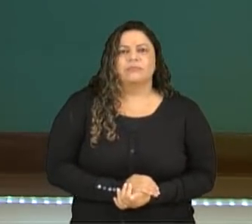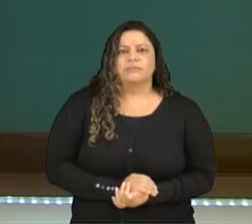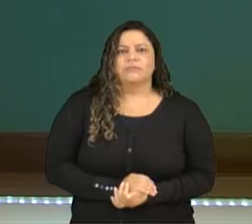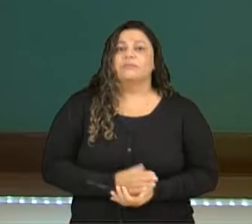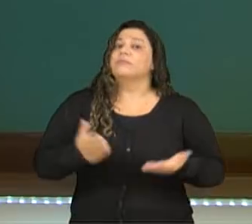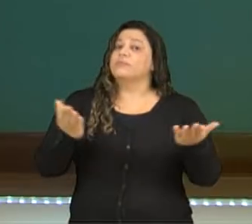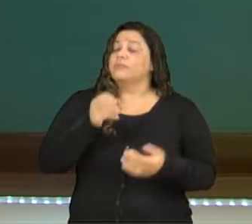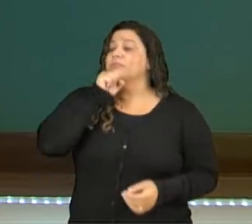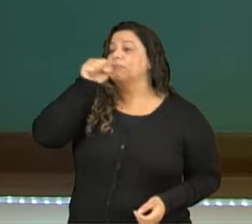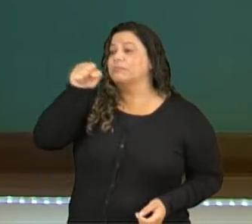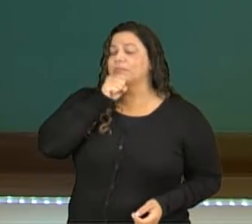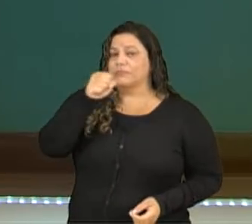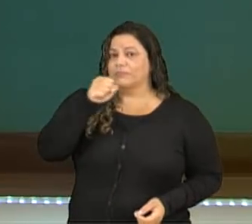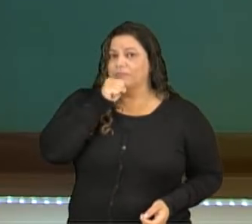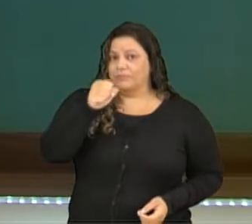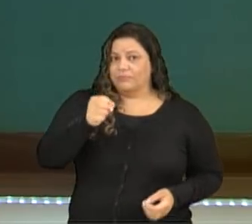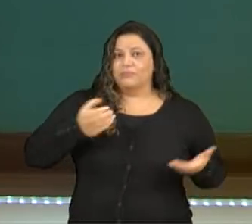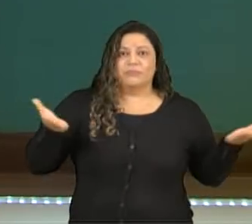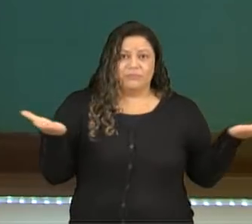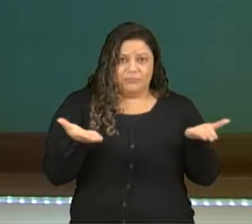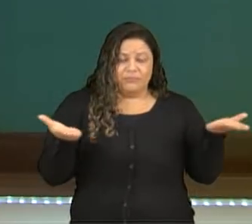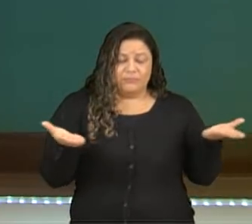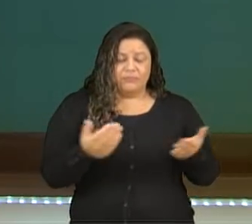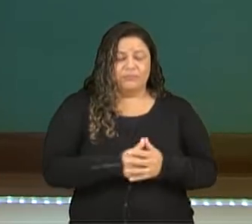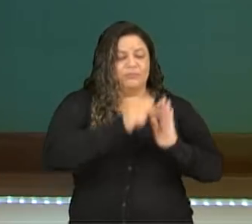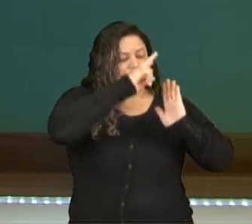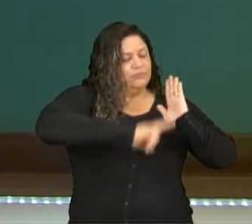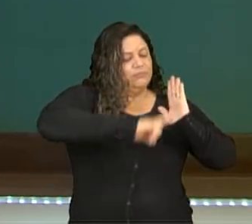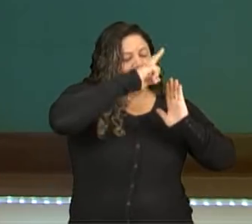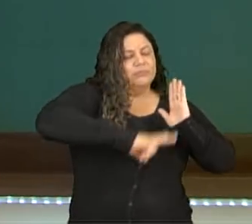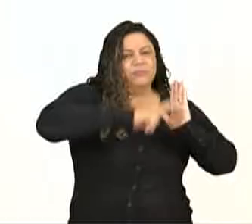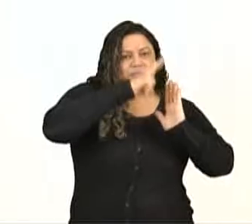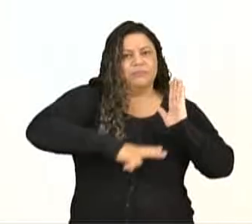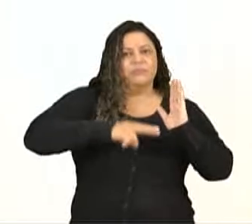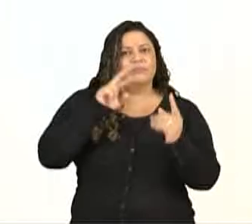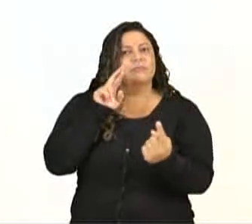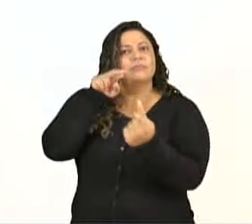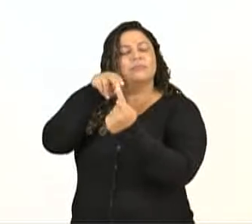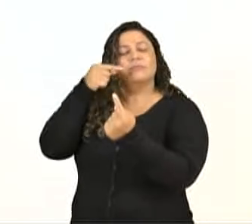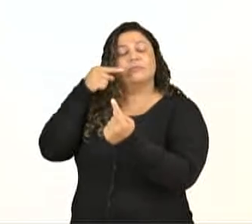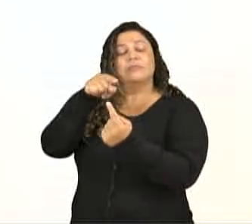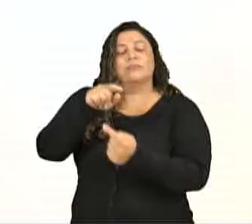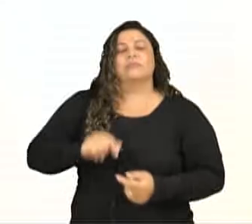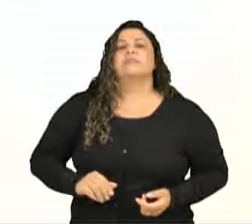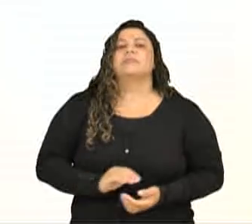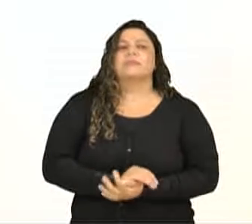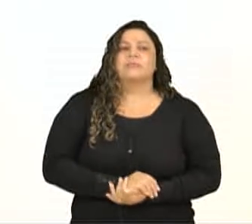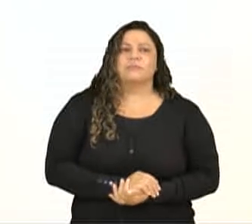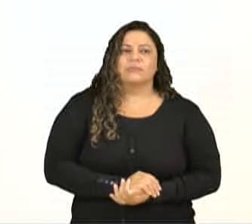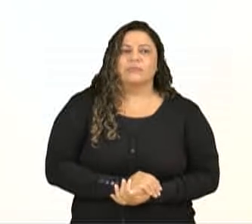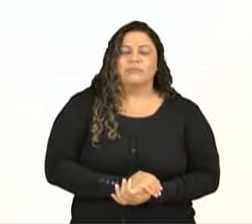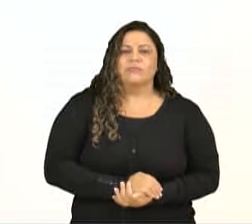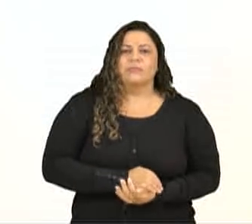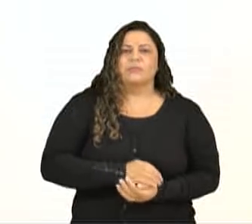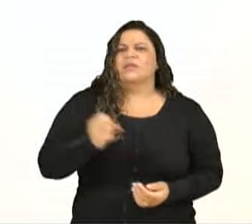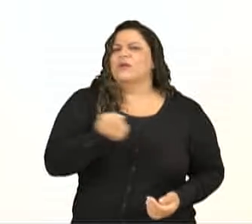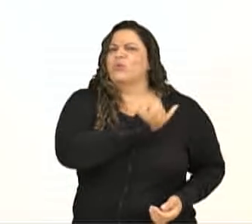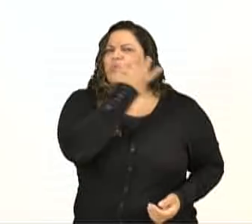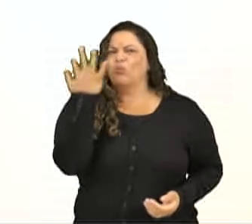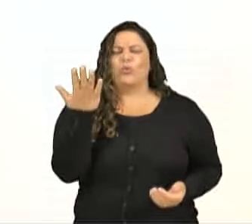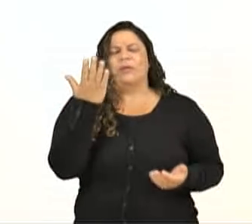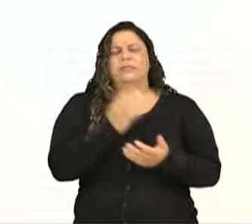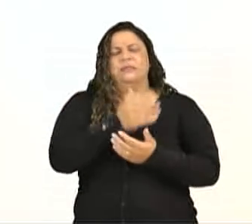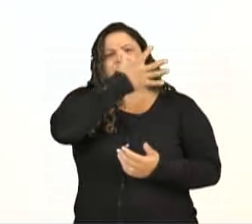E a reportagem? Então, agora a gente vai fazer uma leitura referente a uma reportagem. Número de refugiados